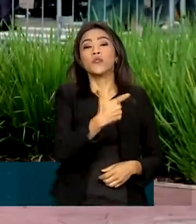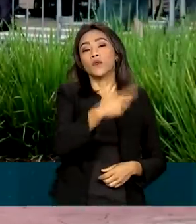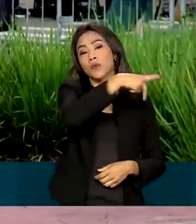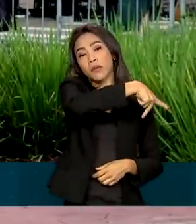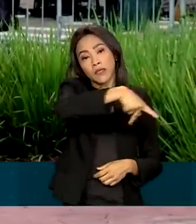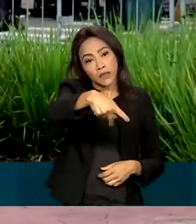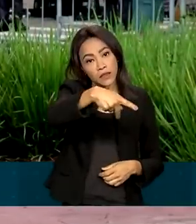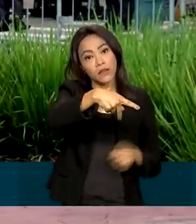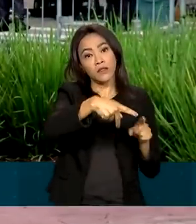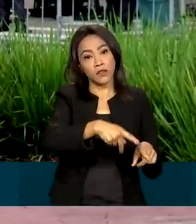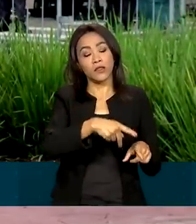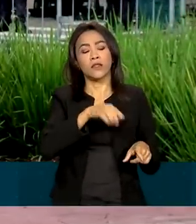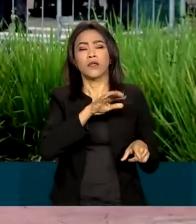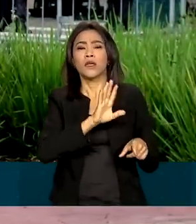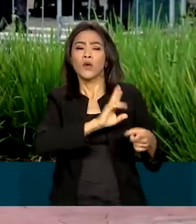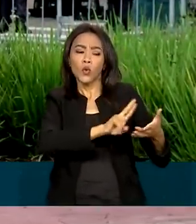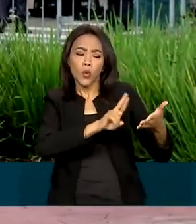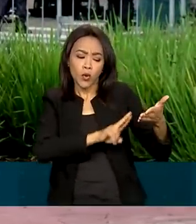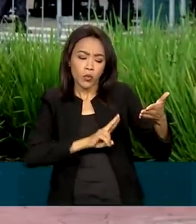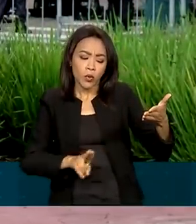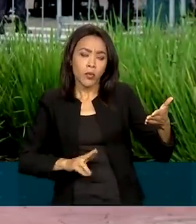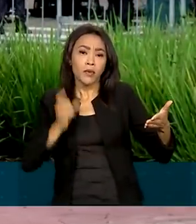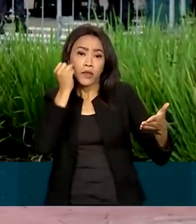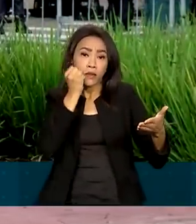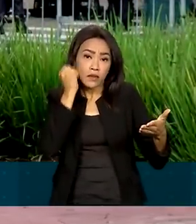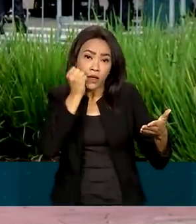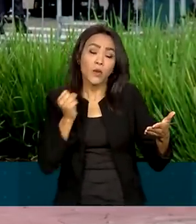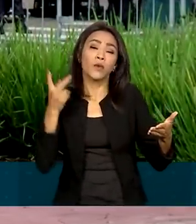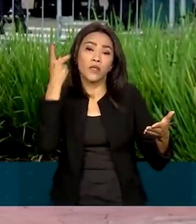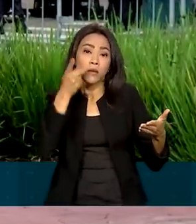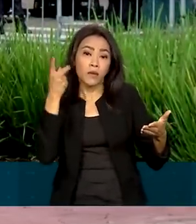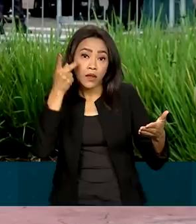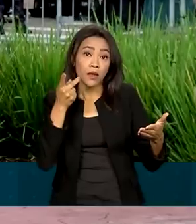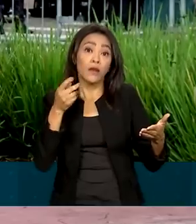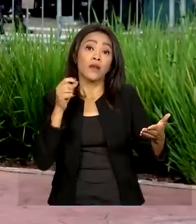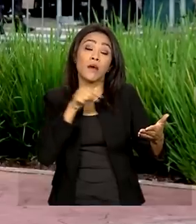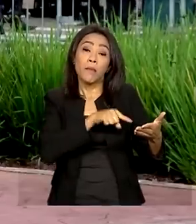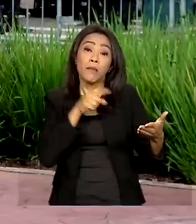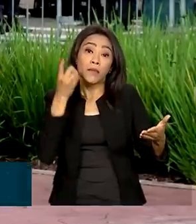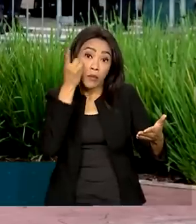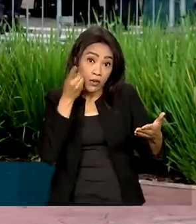apresentou os nomes dos deputados e senadores indicados para os 28 grupos